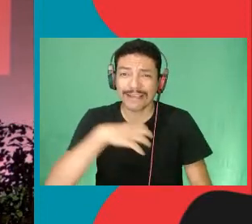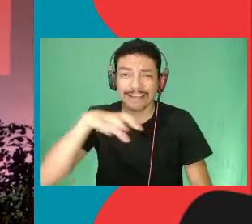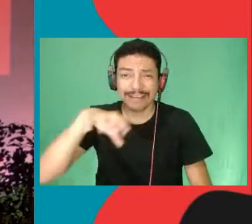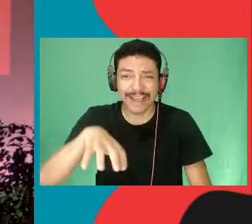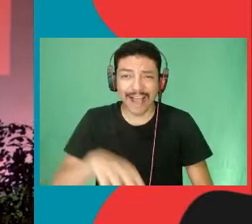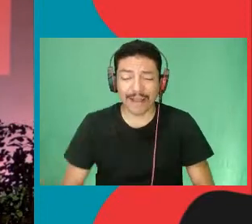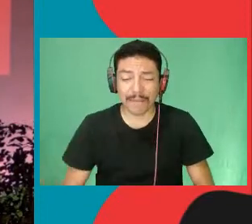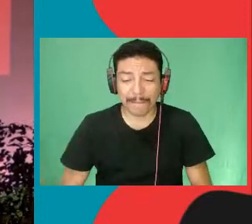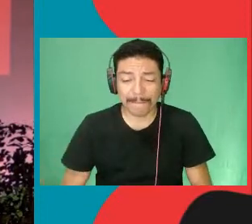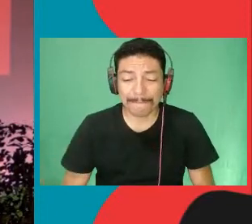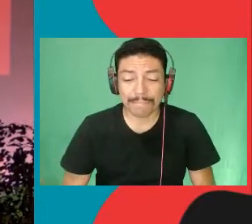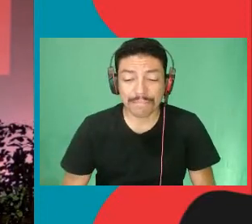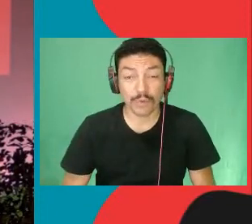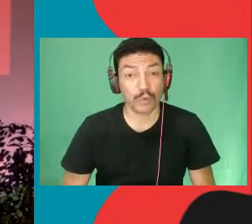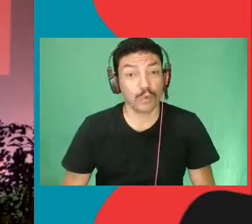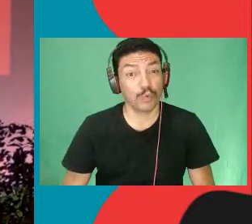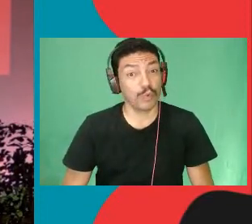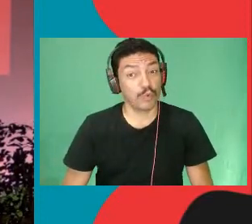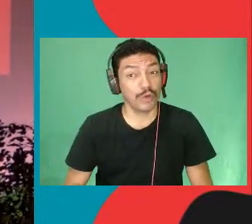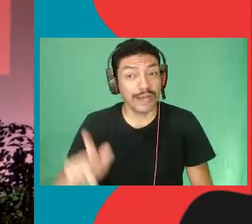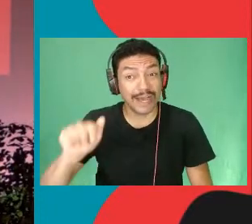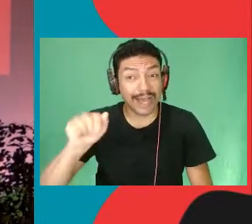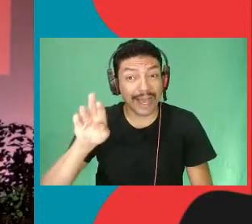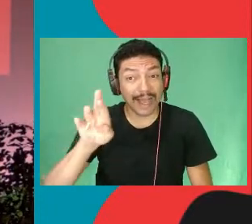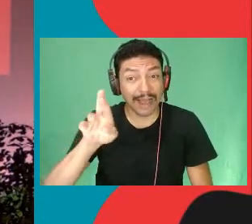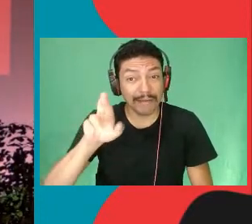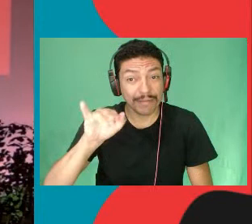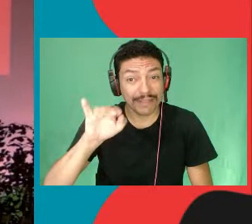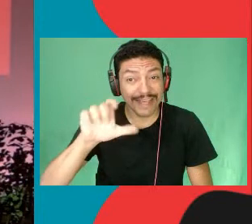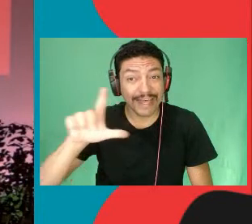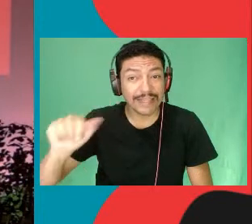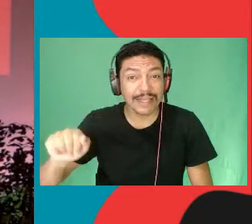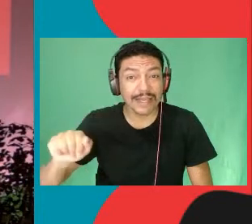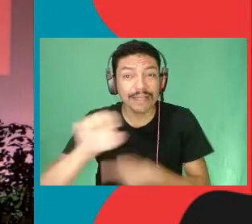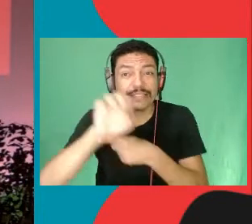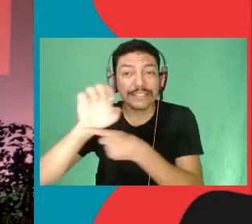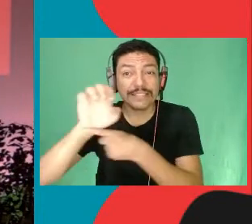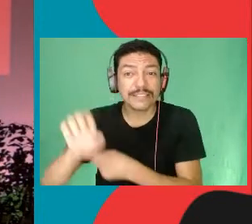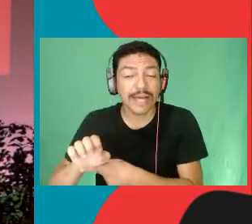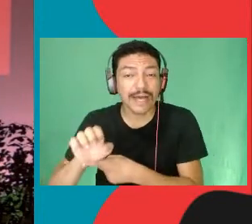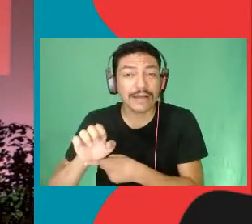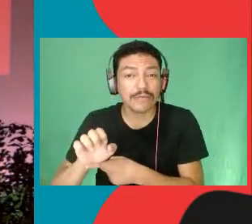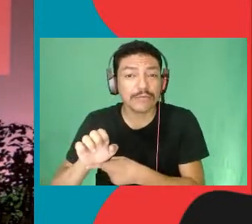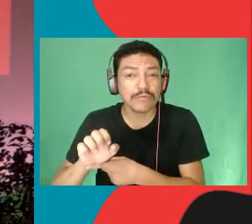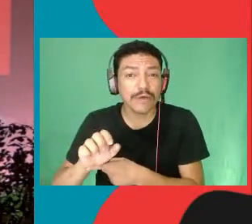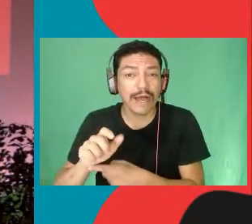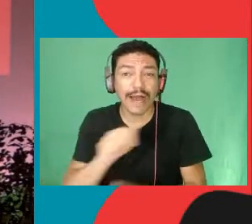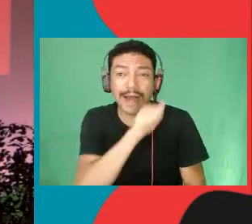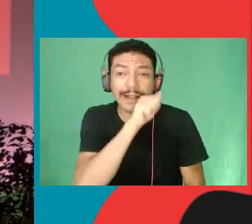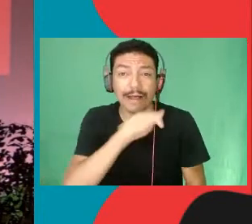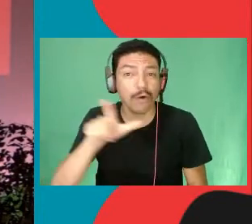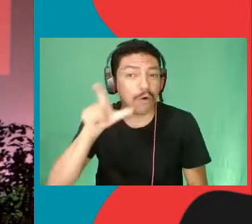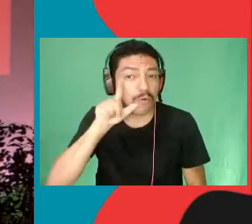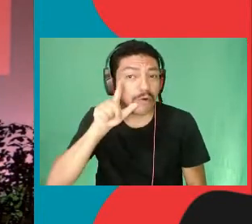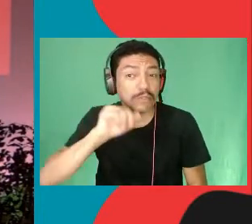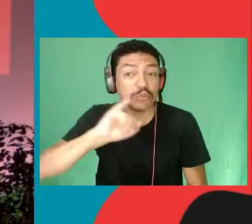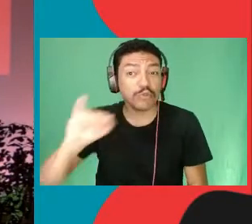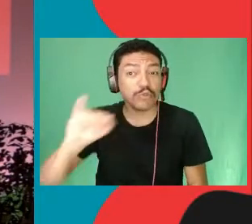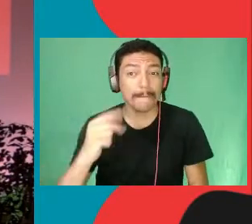Uau, tamo longe, hein? Gabriela de João Pessoa, muito bom.